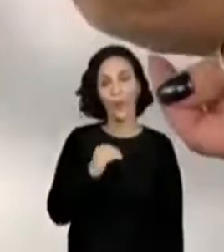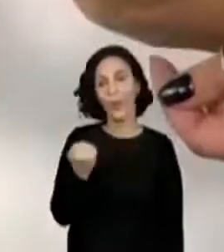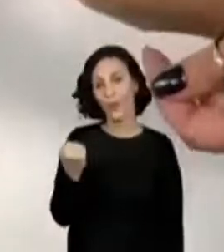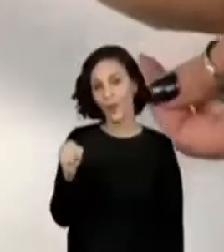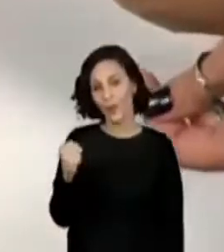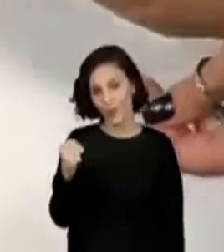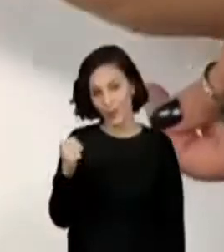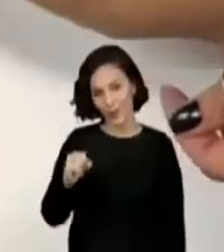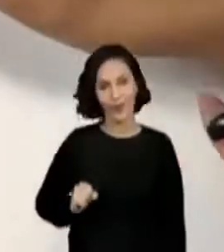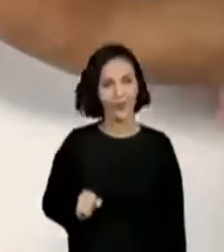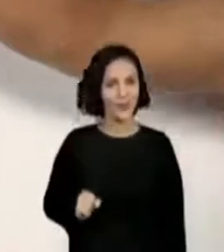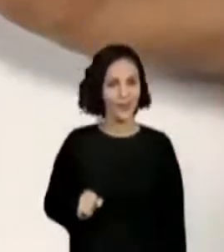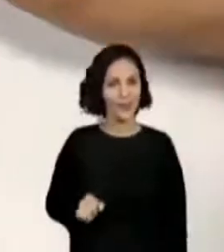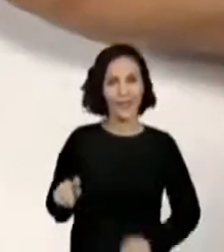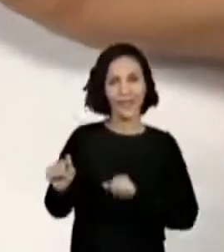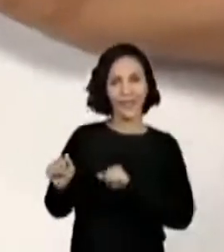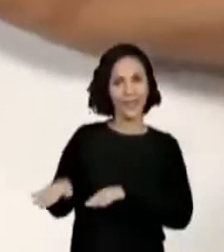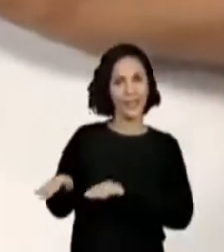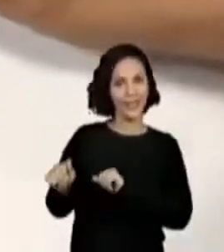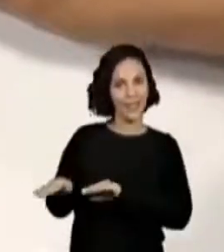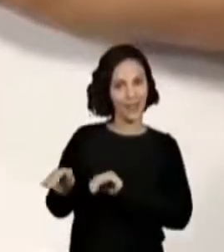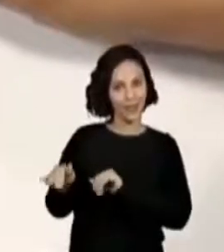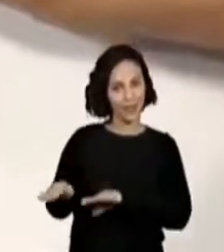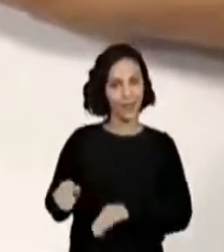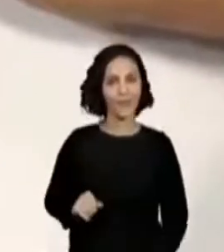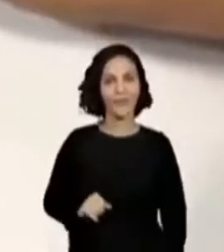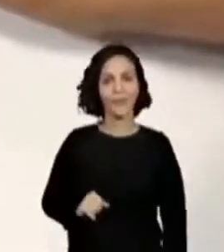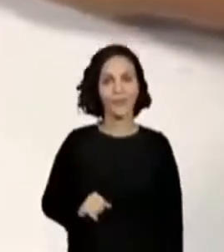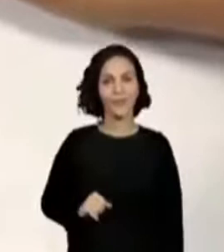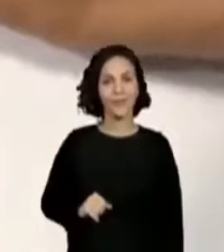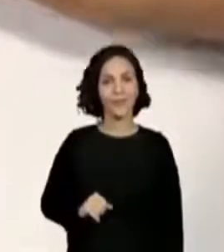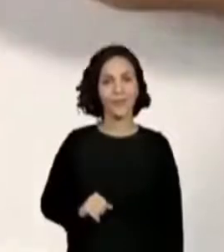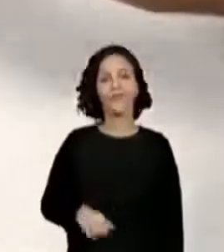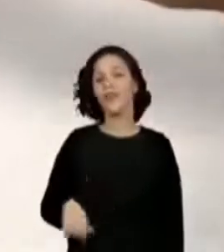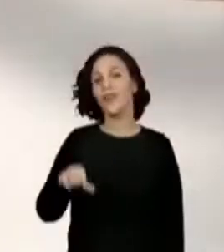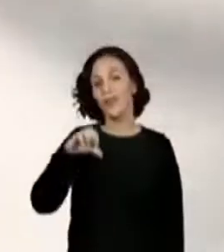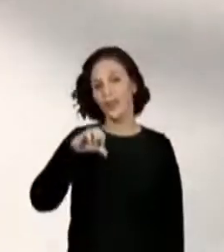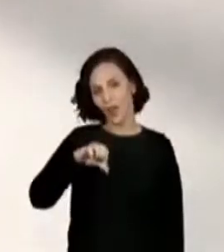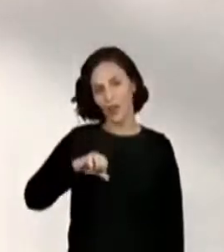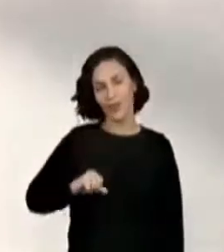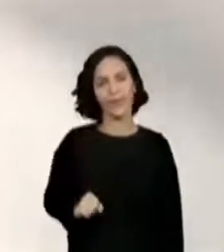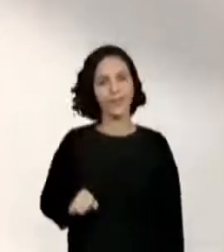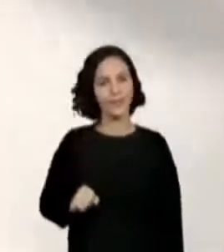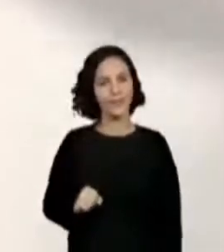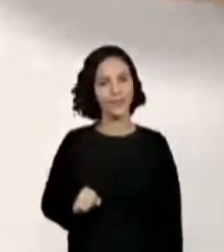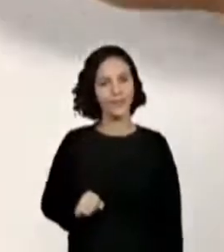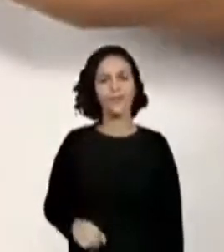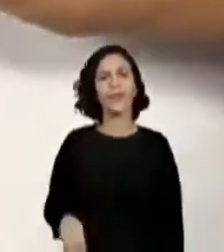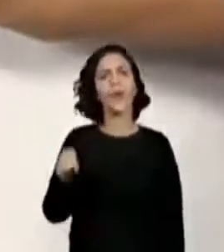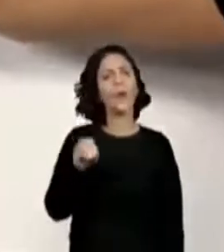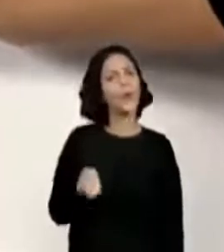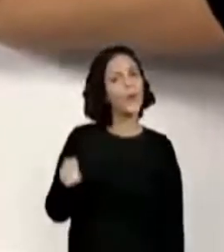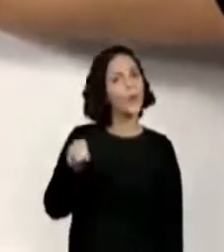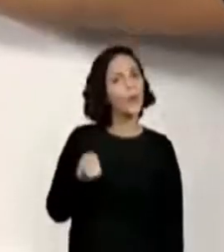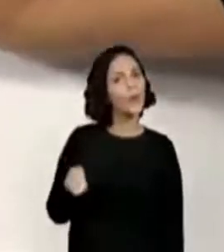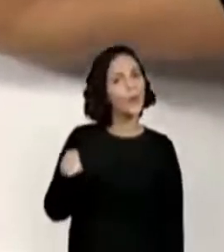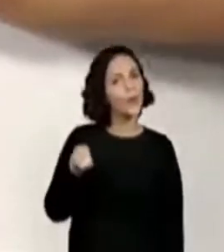mês 8, setembro, mês 9,